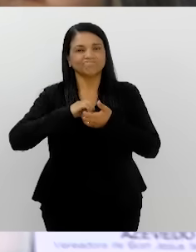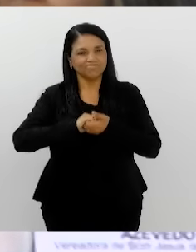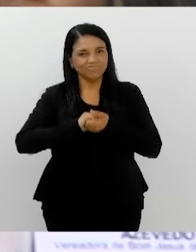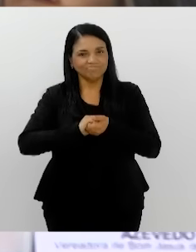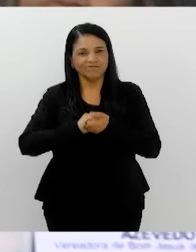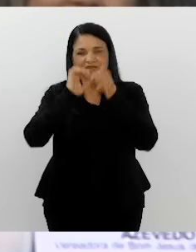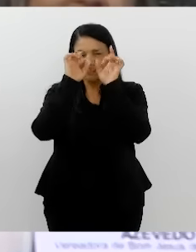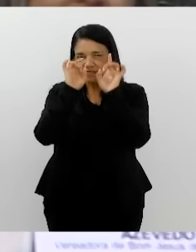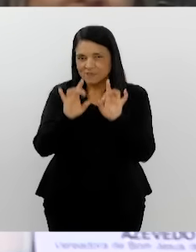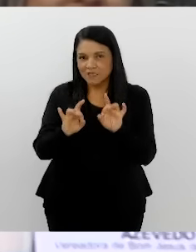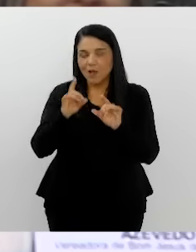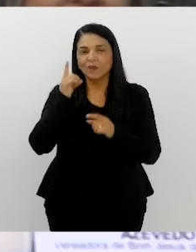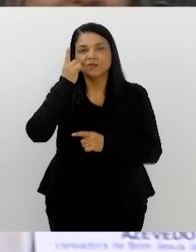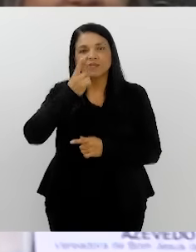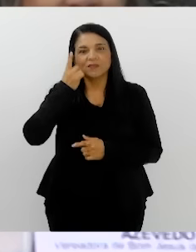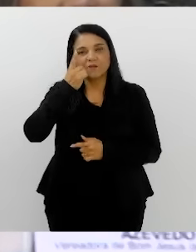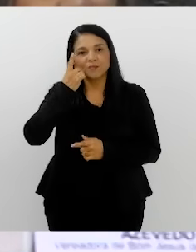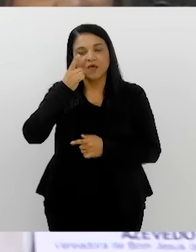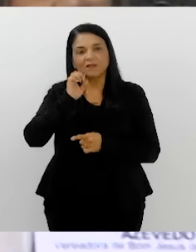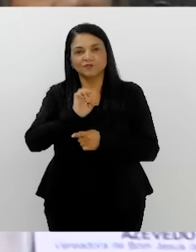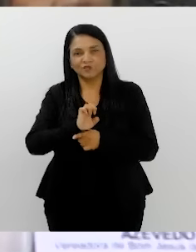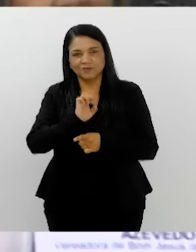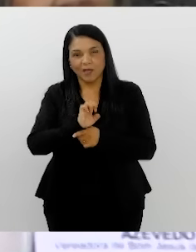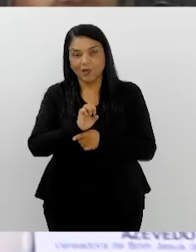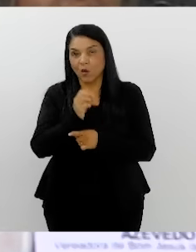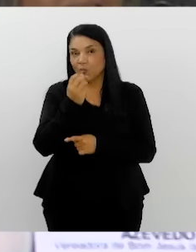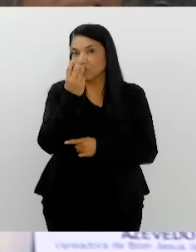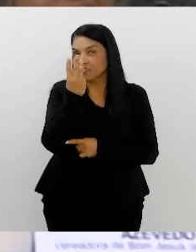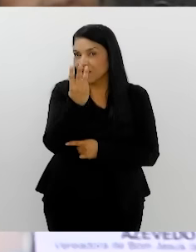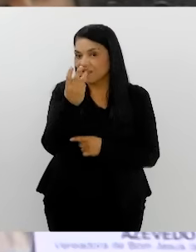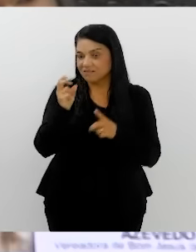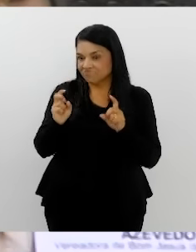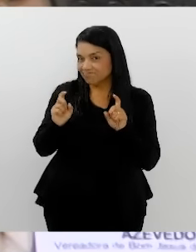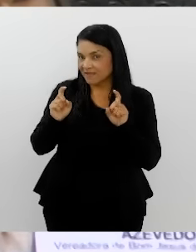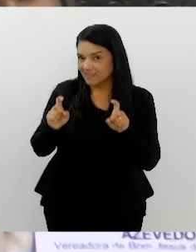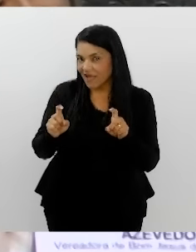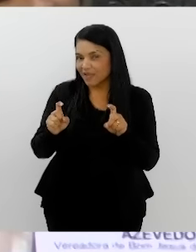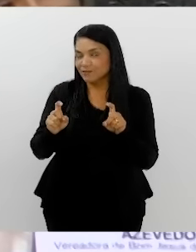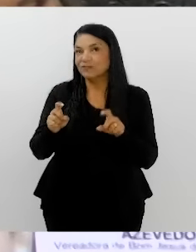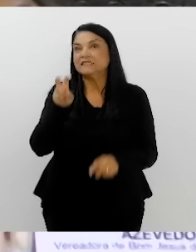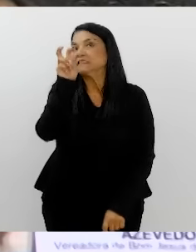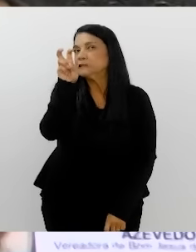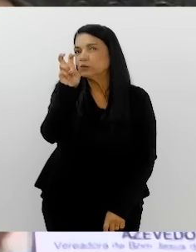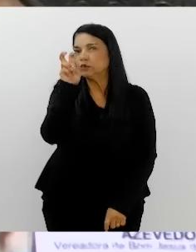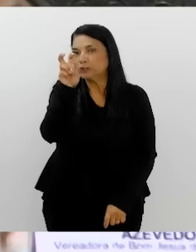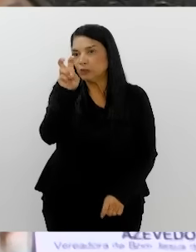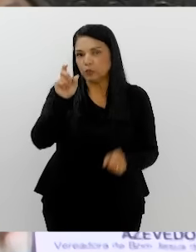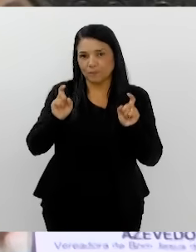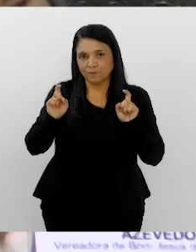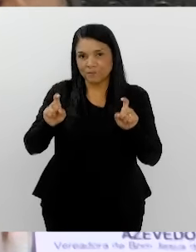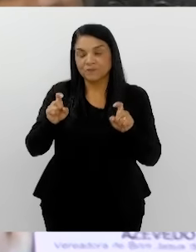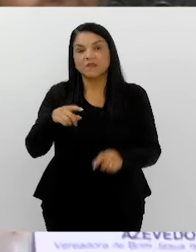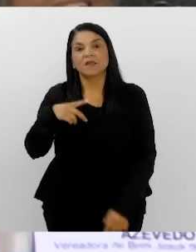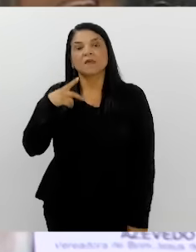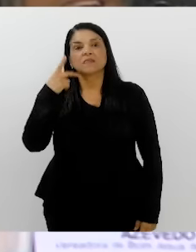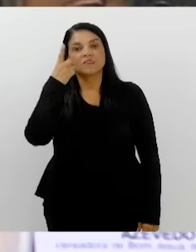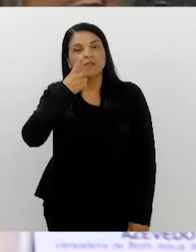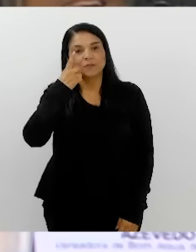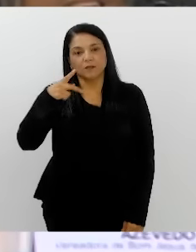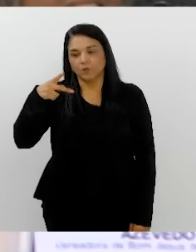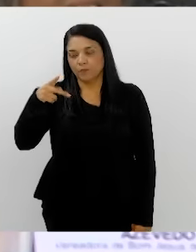deputado estadual que já esteve aqui por 5 legislaturas, que é o deputado Pedro Augusto, e hoje está como